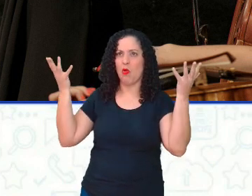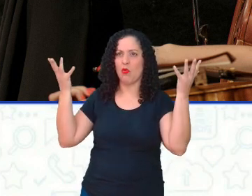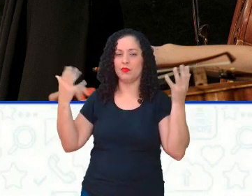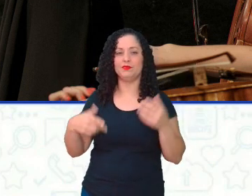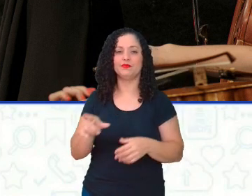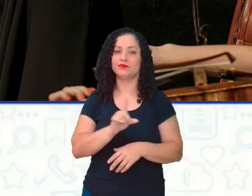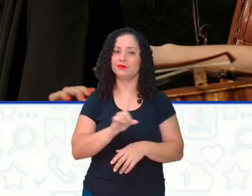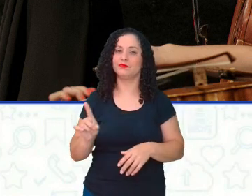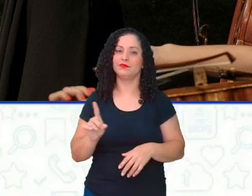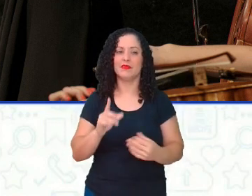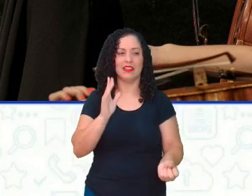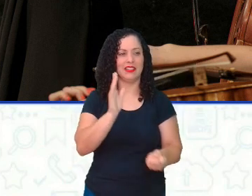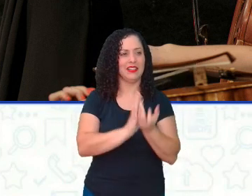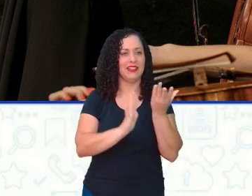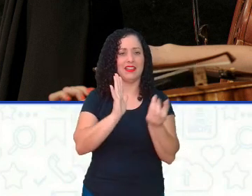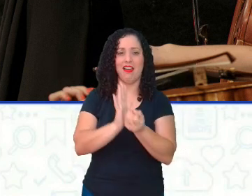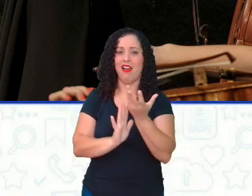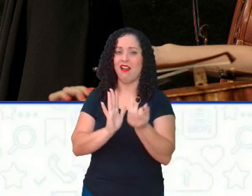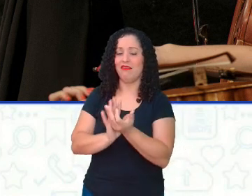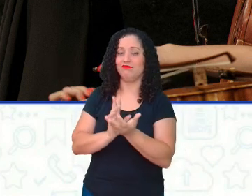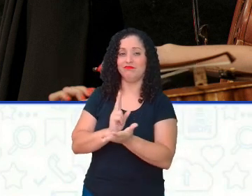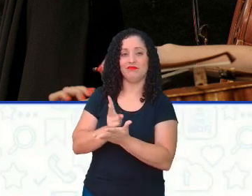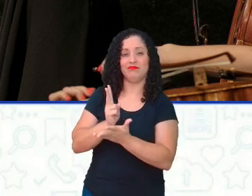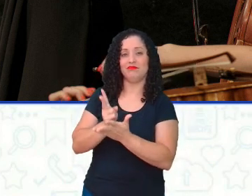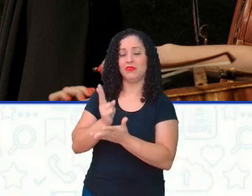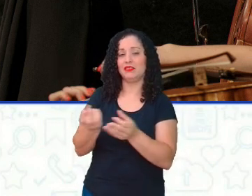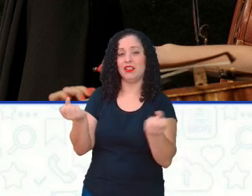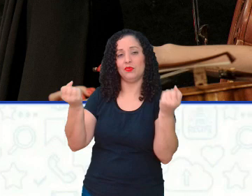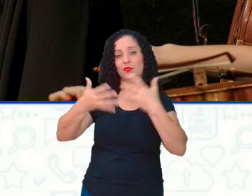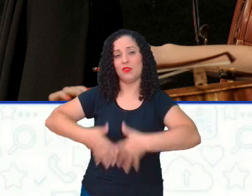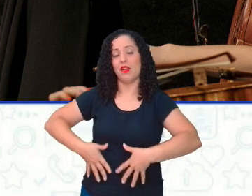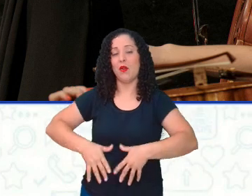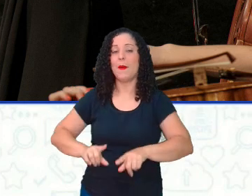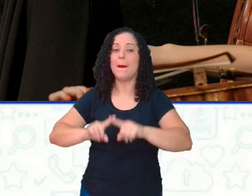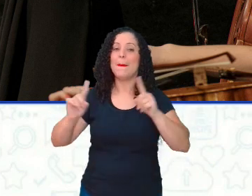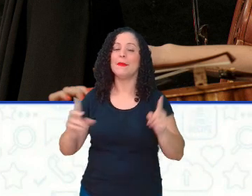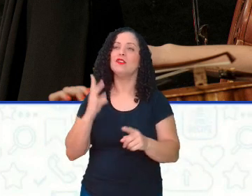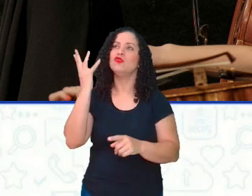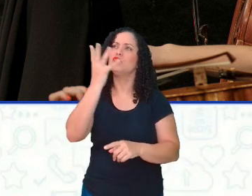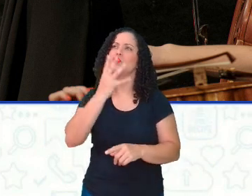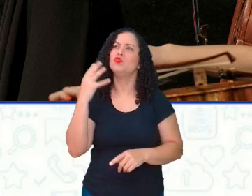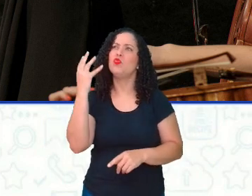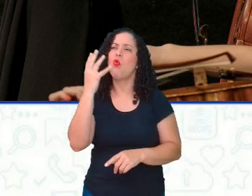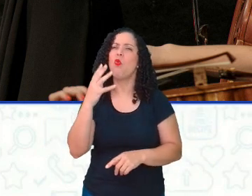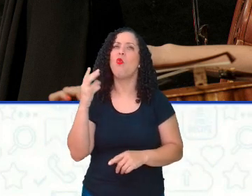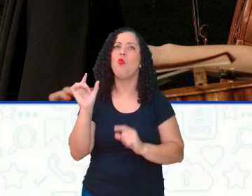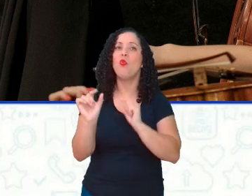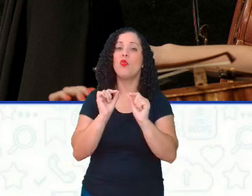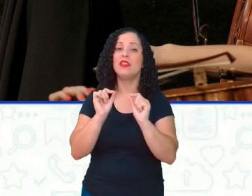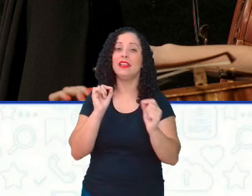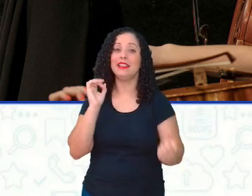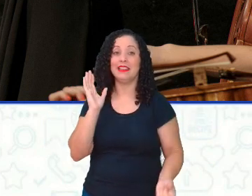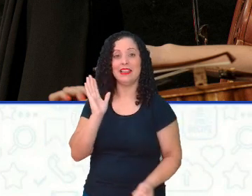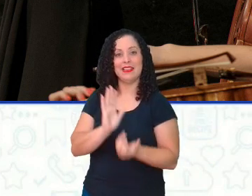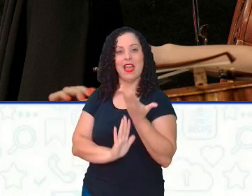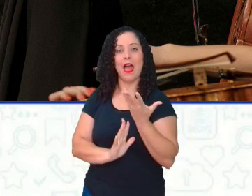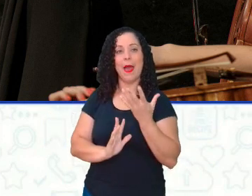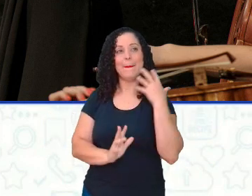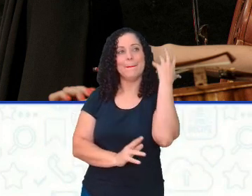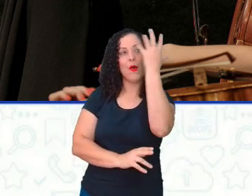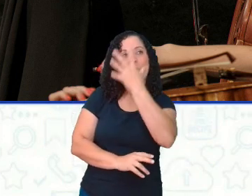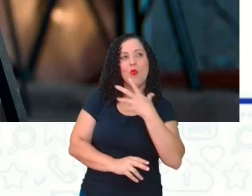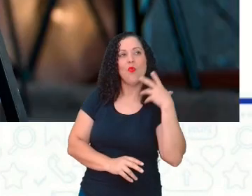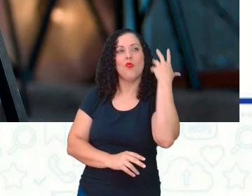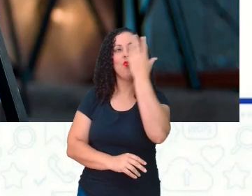produzir som a gente produz o tempo todo. É sons que possam gerar música,